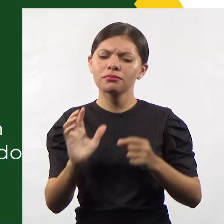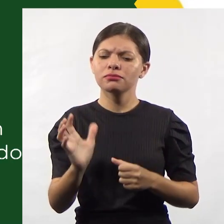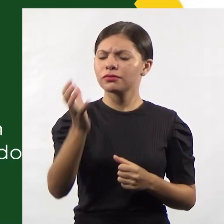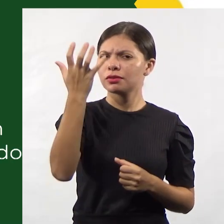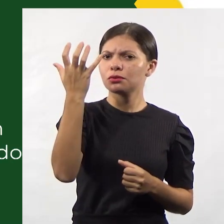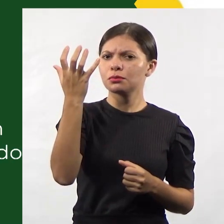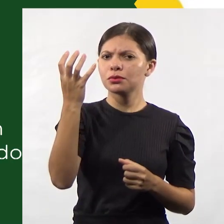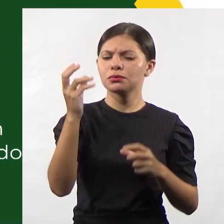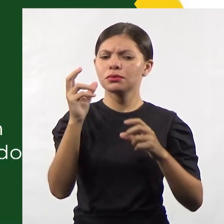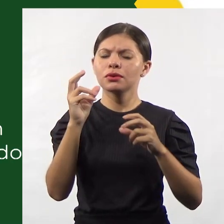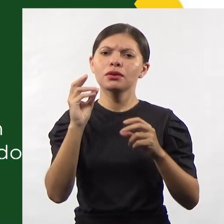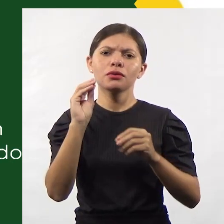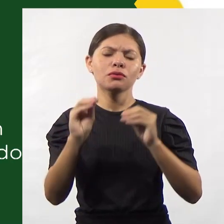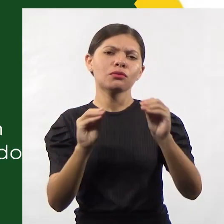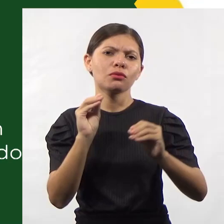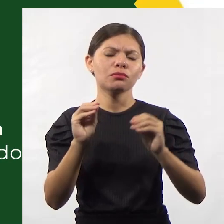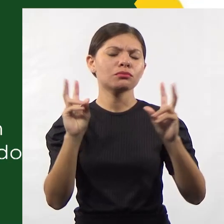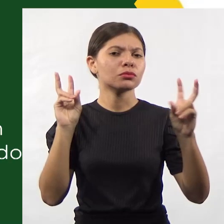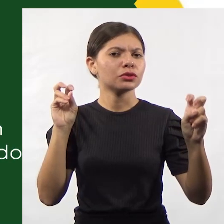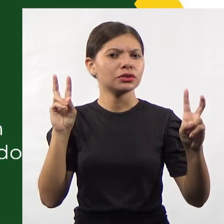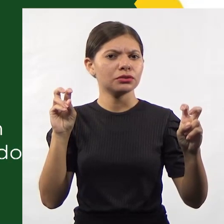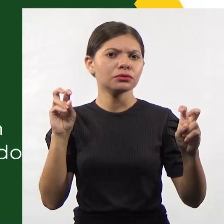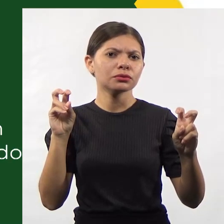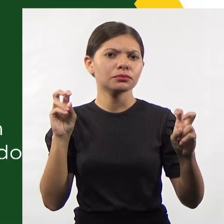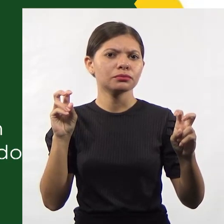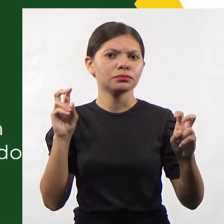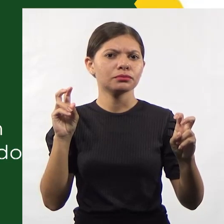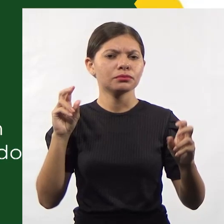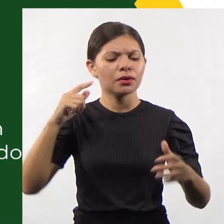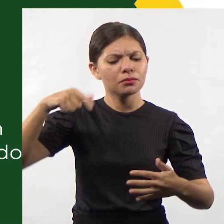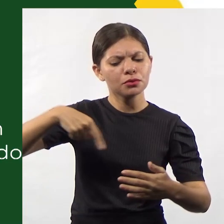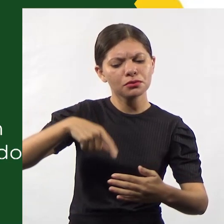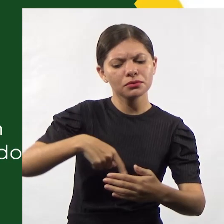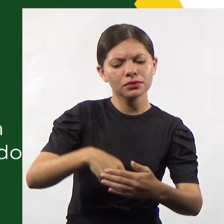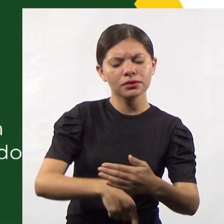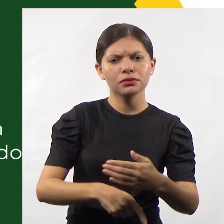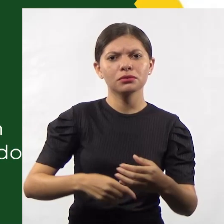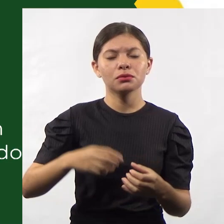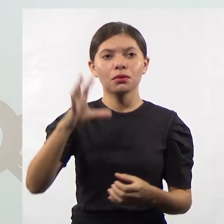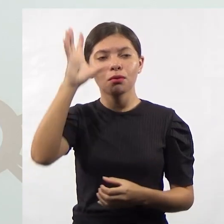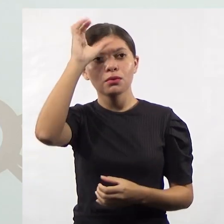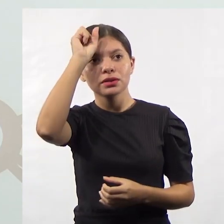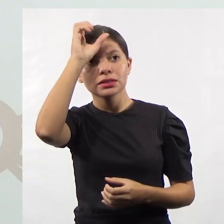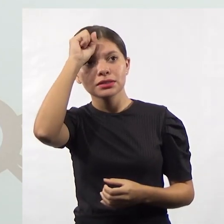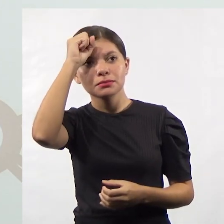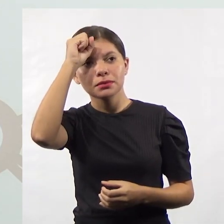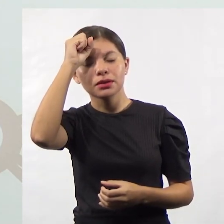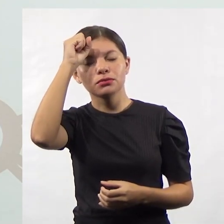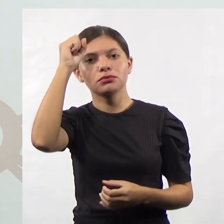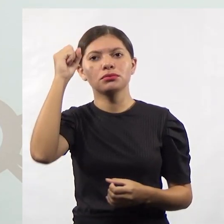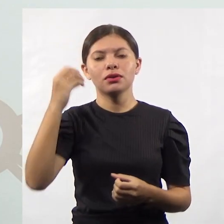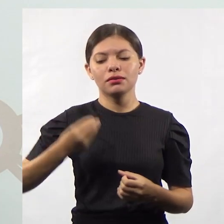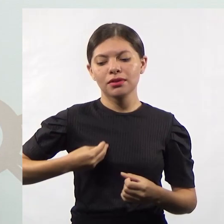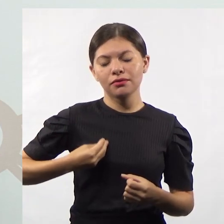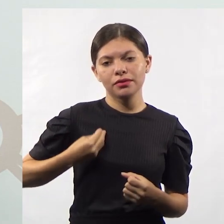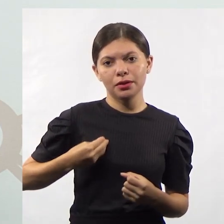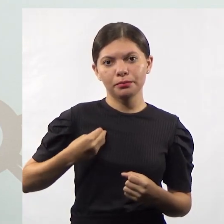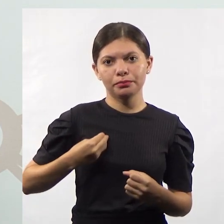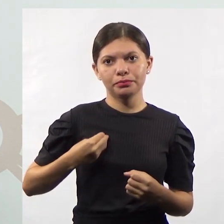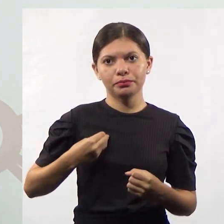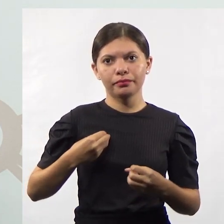fenômeno, aprofundando o conhecimento da realidade. Então, a pesquisa explicativa é uma pesquisa que você